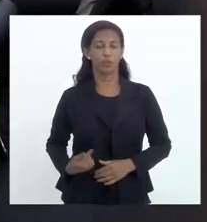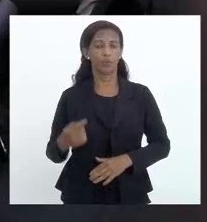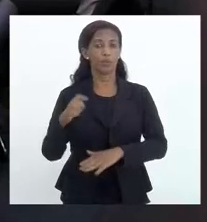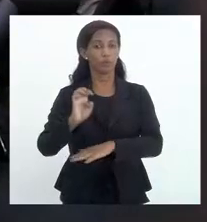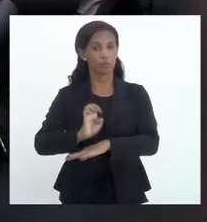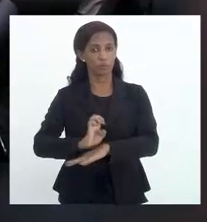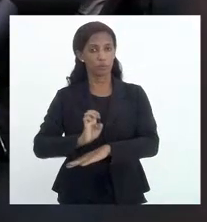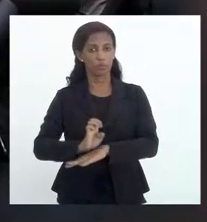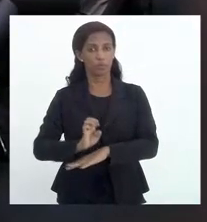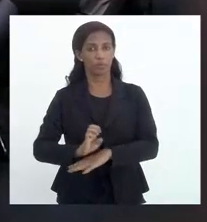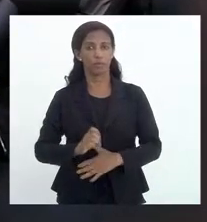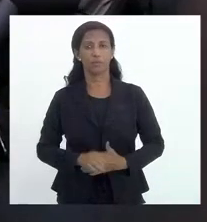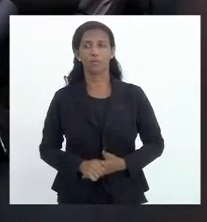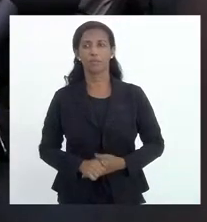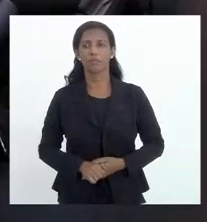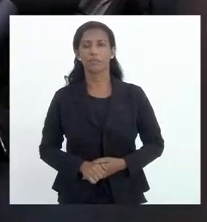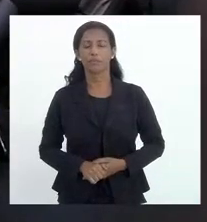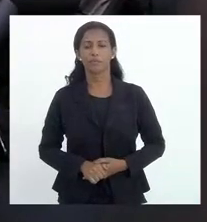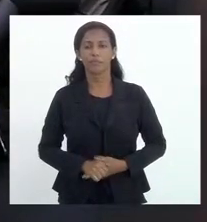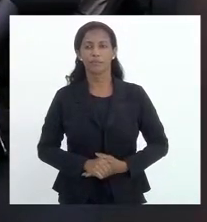Estado